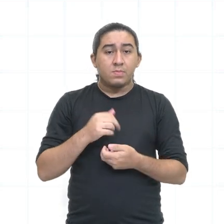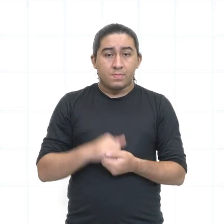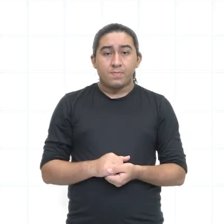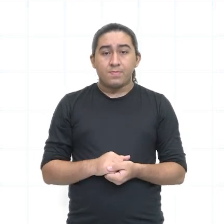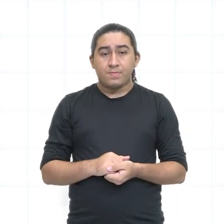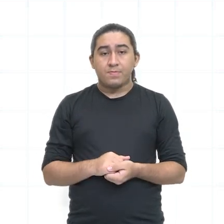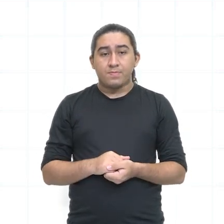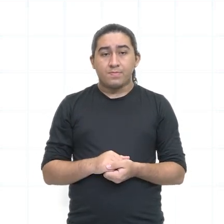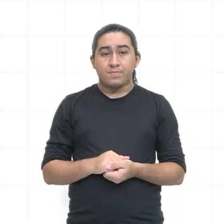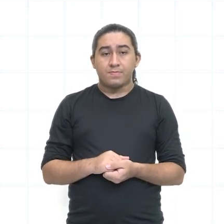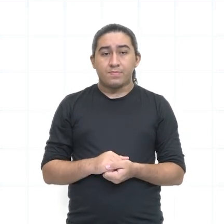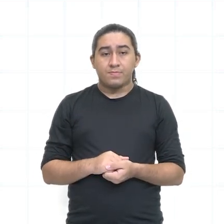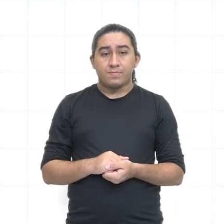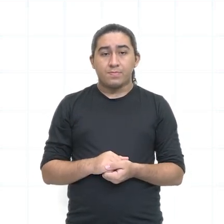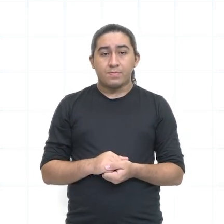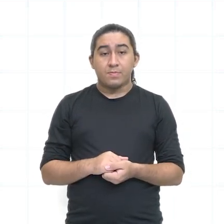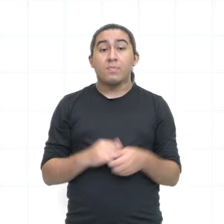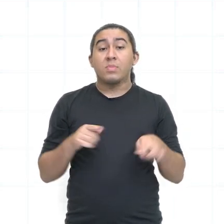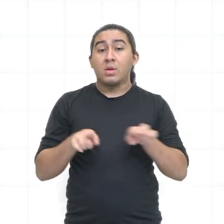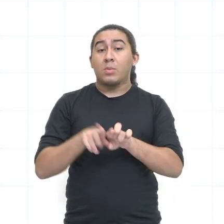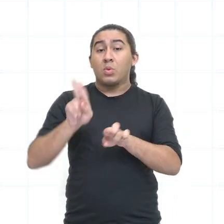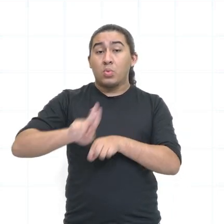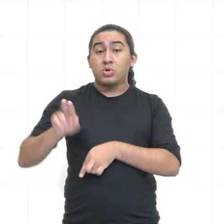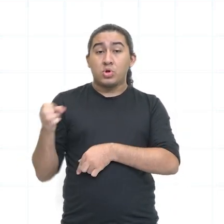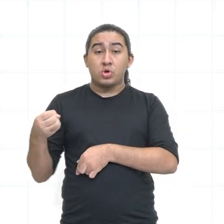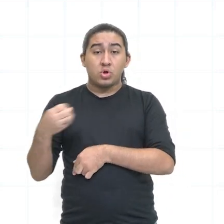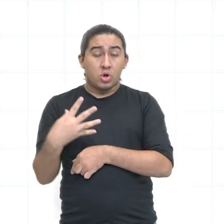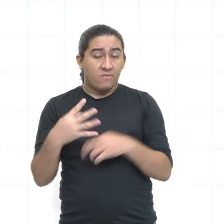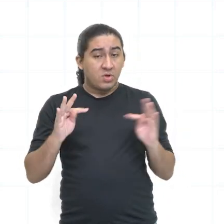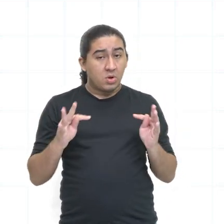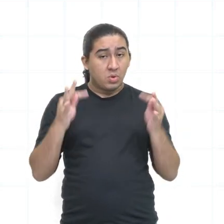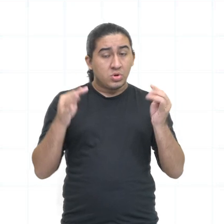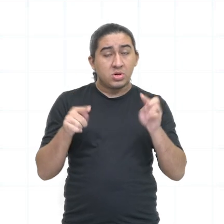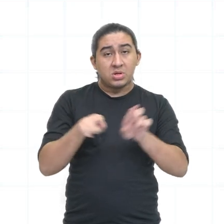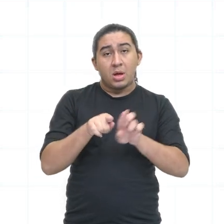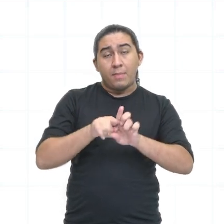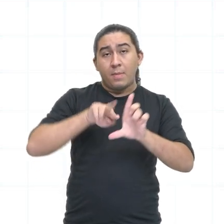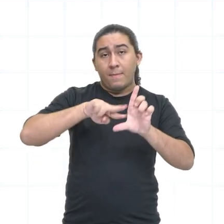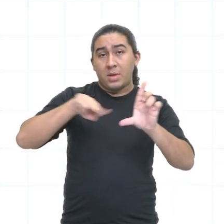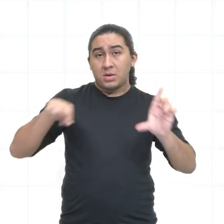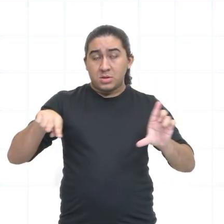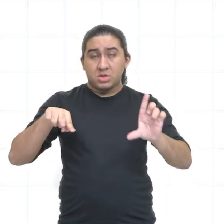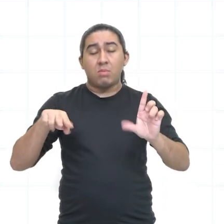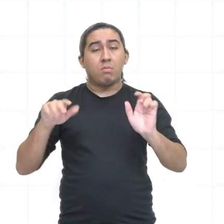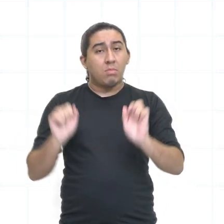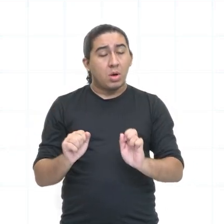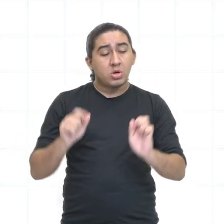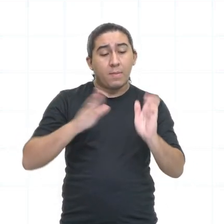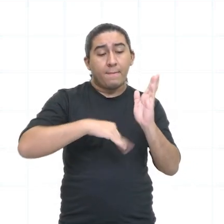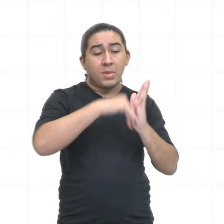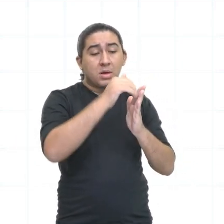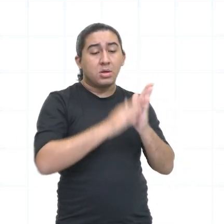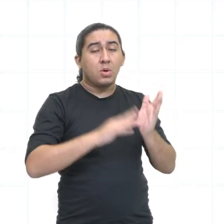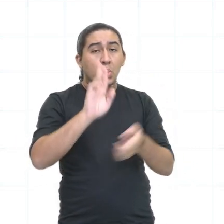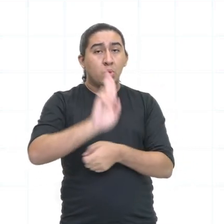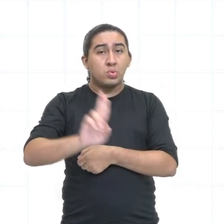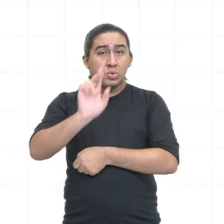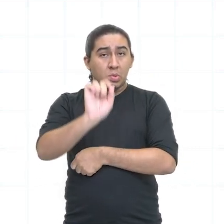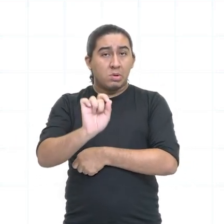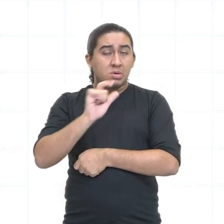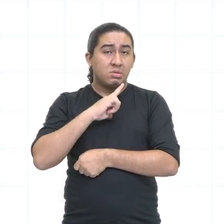característica, o uso das novas tecnologias e mídias. O artista pode pintar através